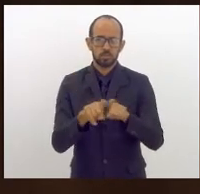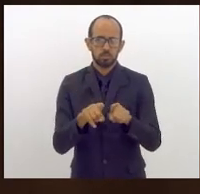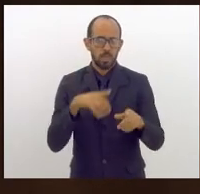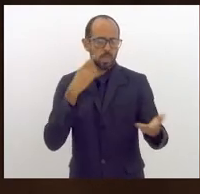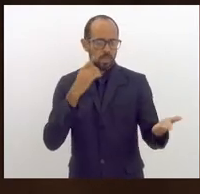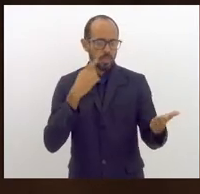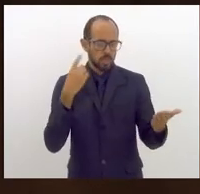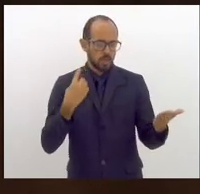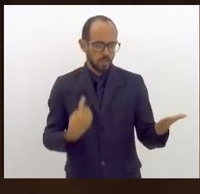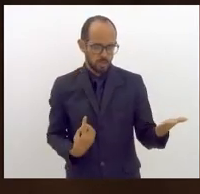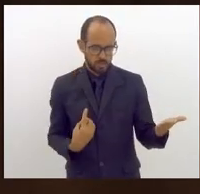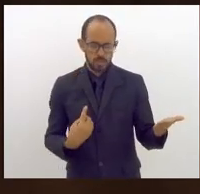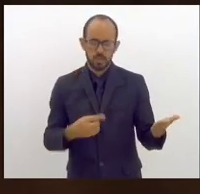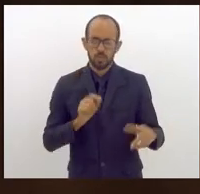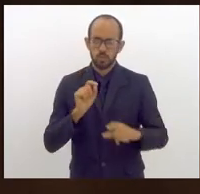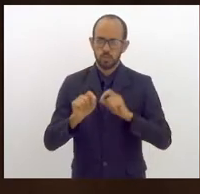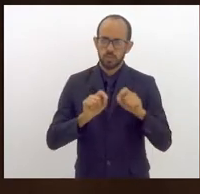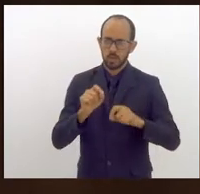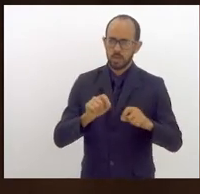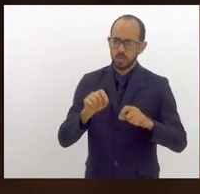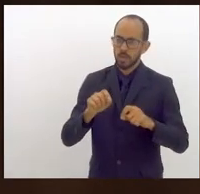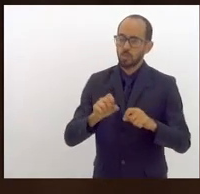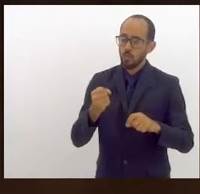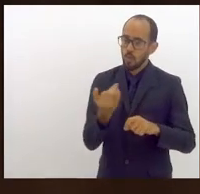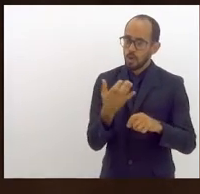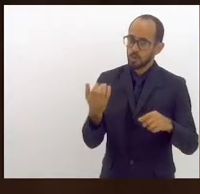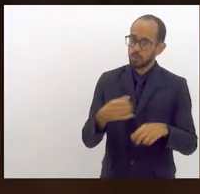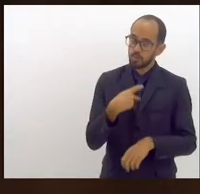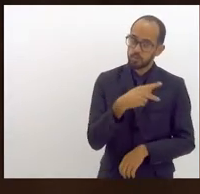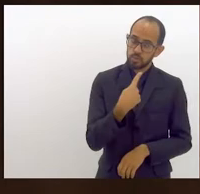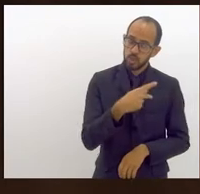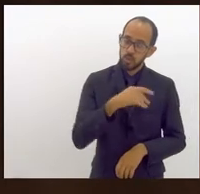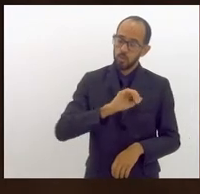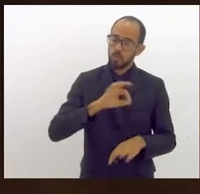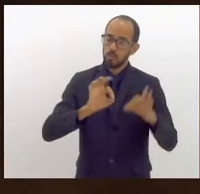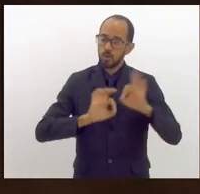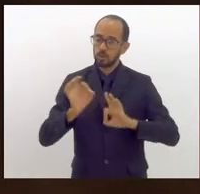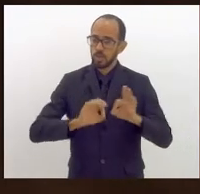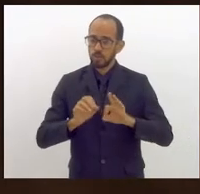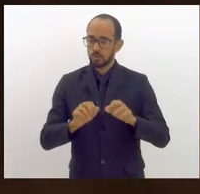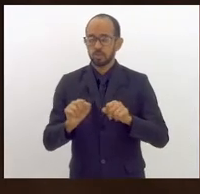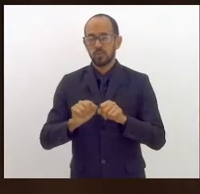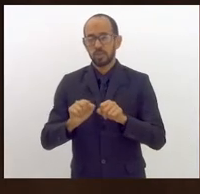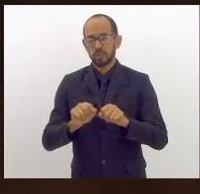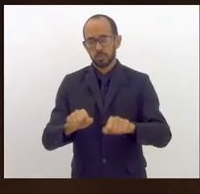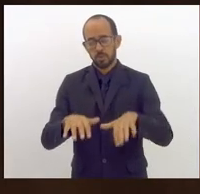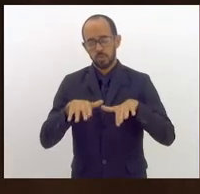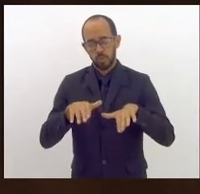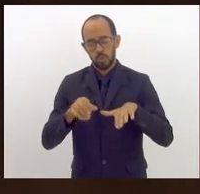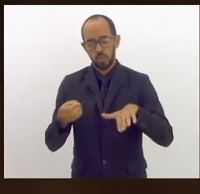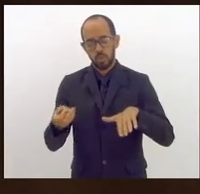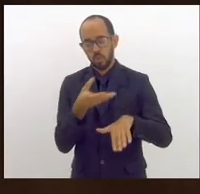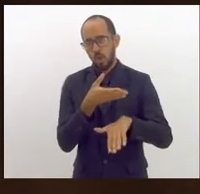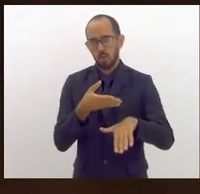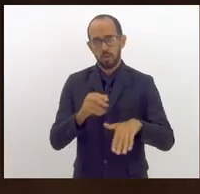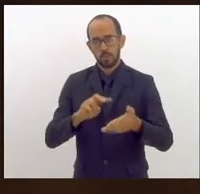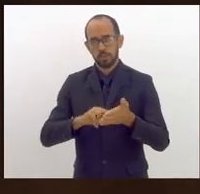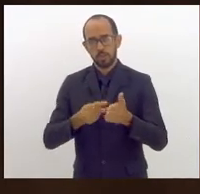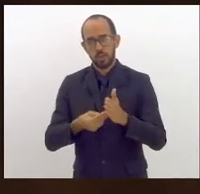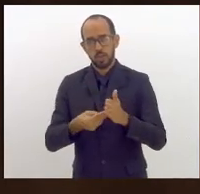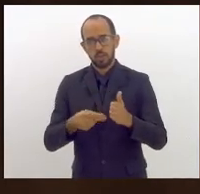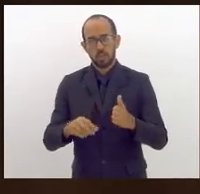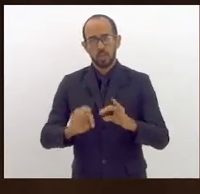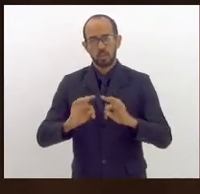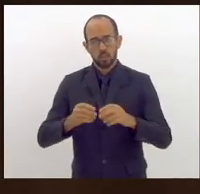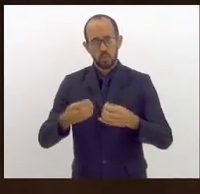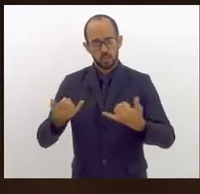na oportunidade do seu projeto Flávio a gente pensar até era uma nova audiência sabe para atualizar as informações da Assembleia sobre essa